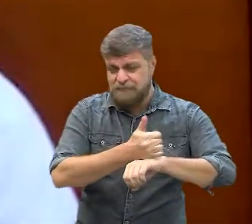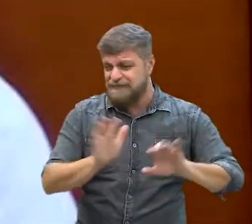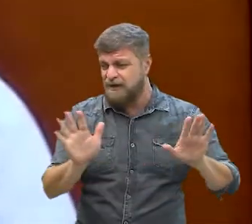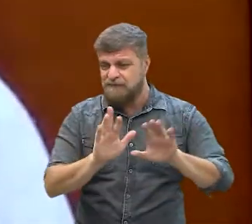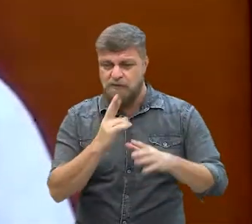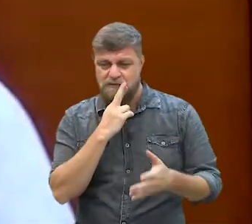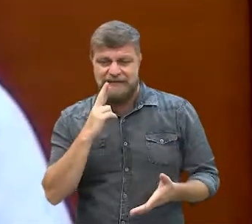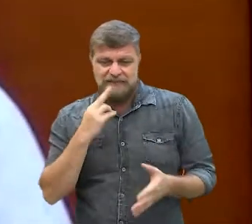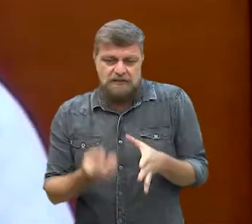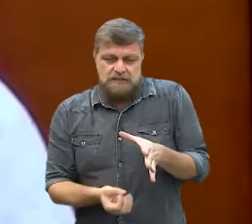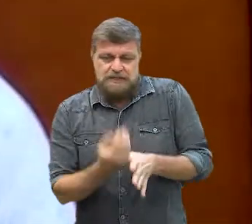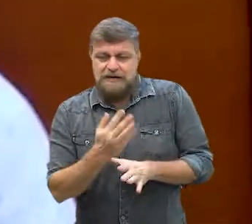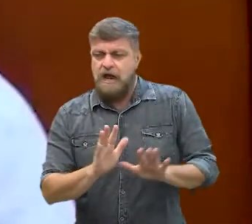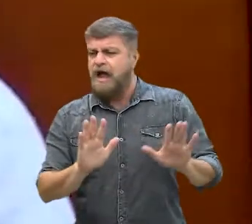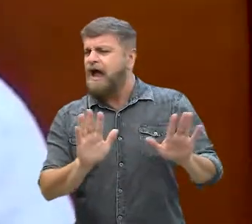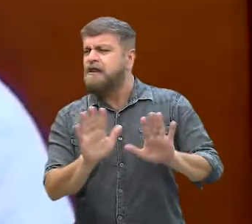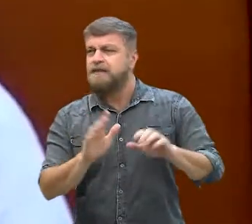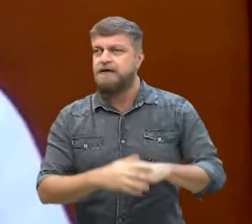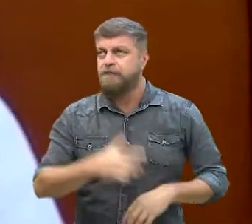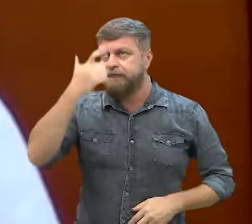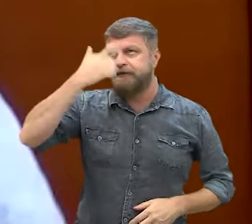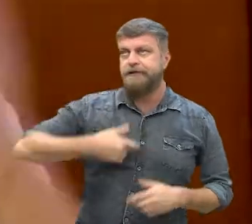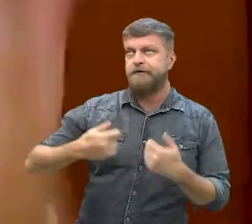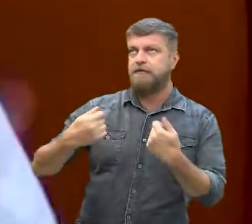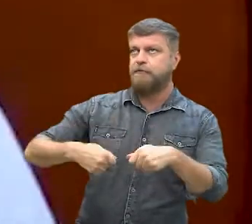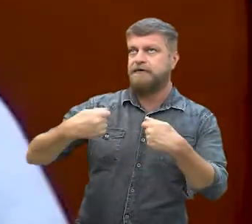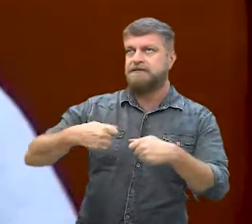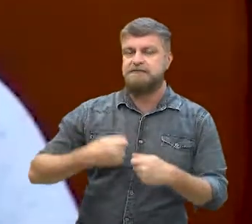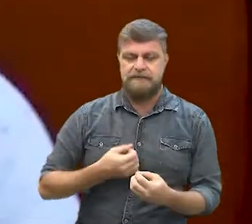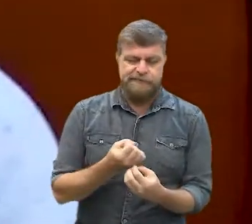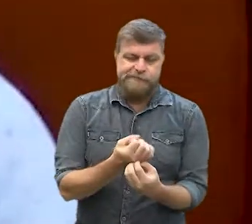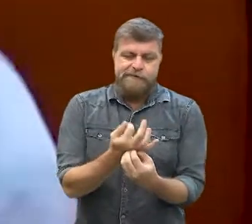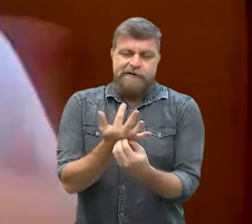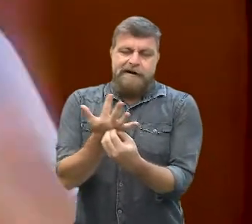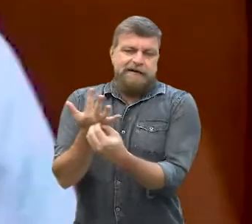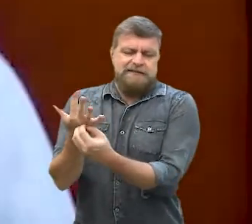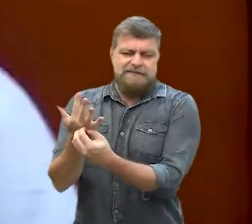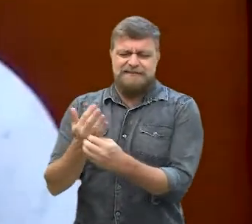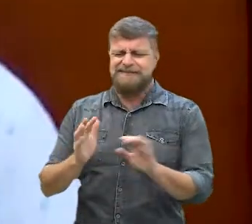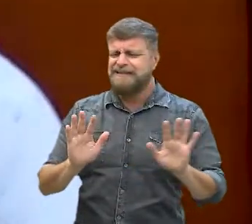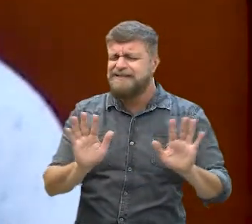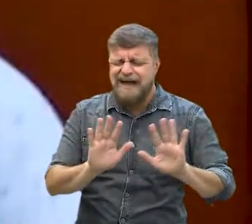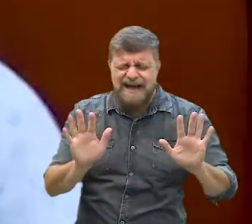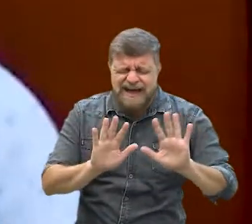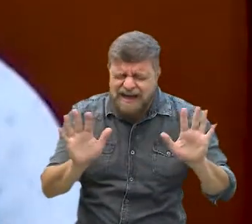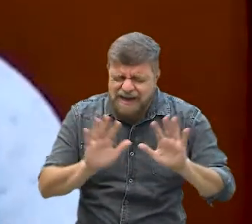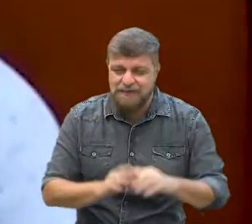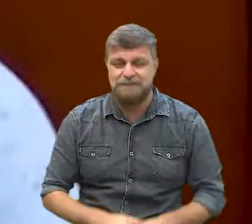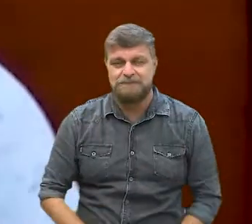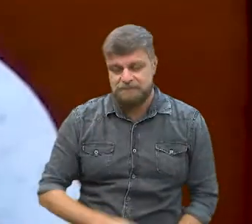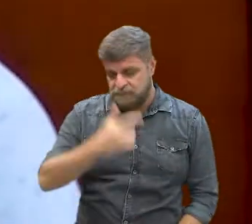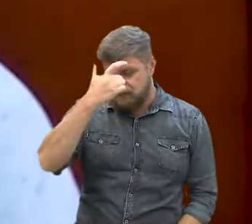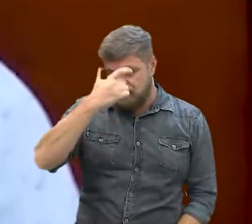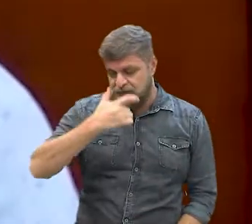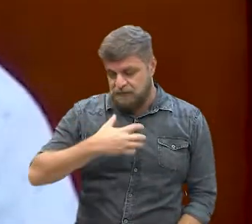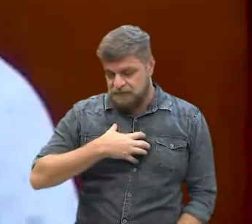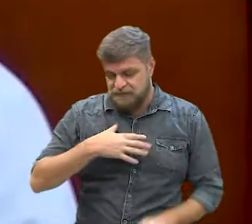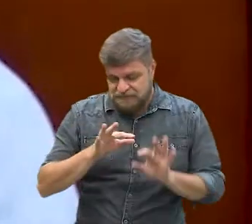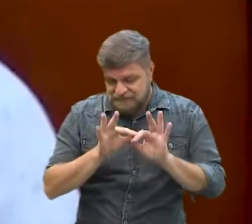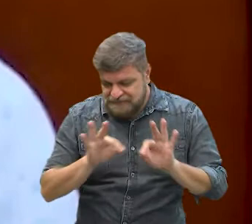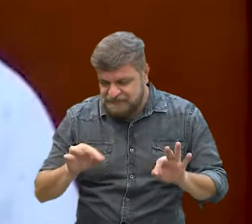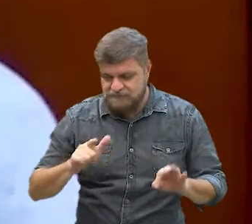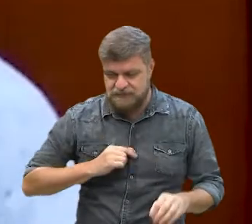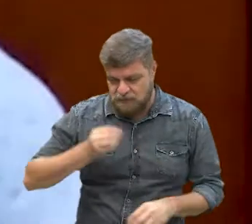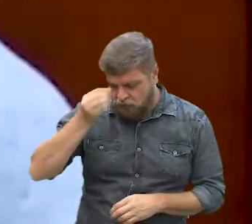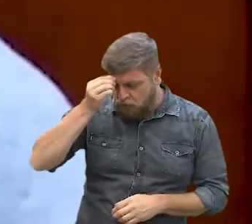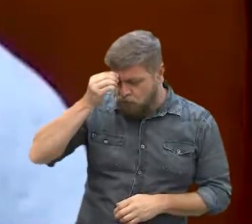um restaurante, né? Eu não preciso ser um artista, alguma coisa do tipo. Então eu simplesmente a gente vai